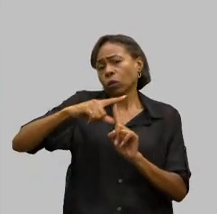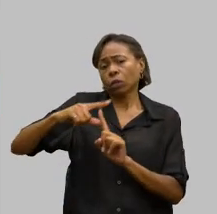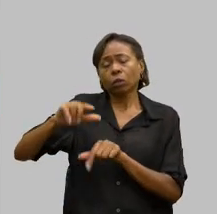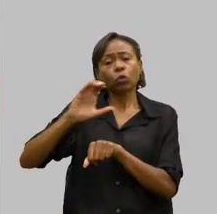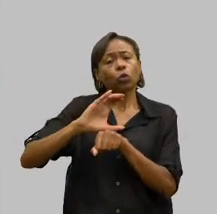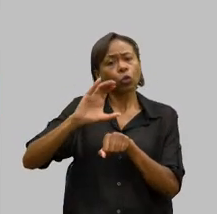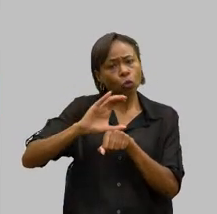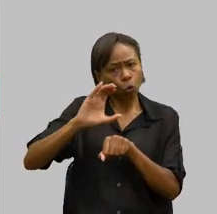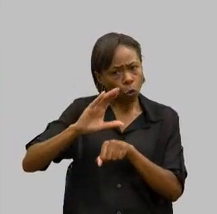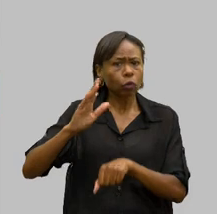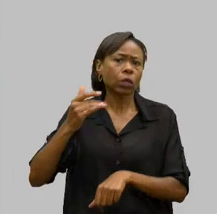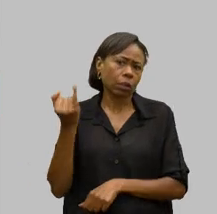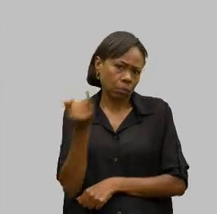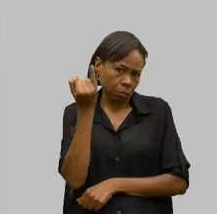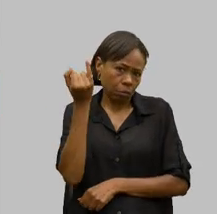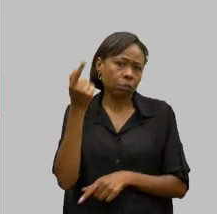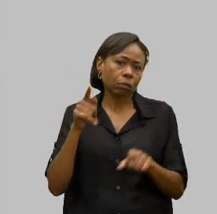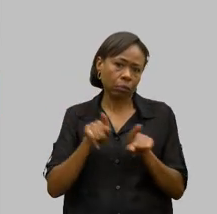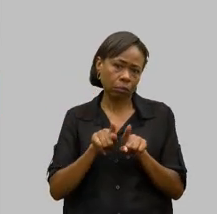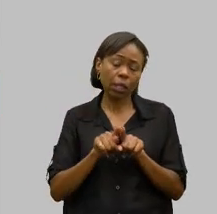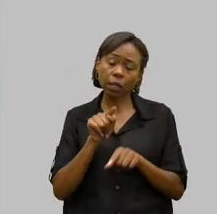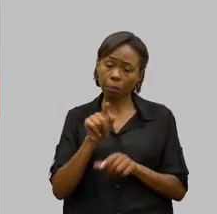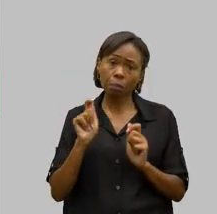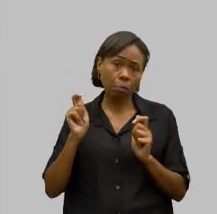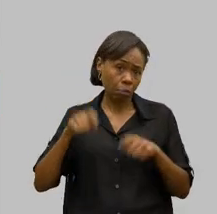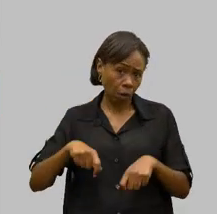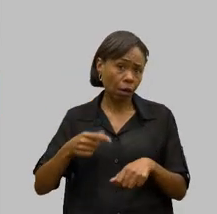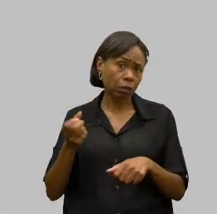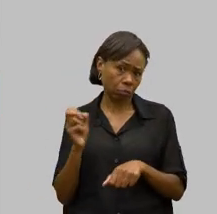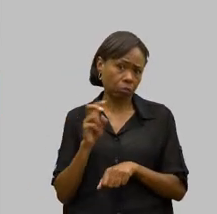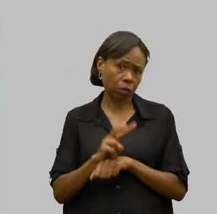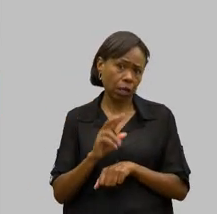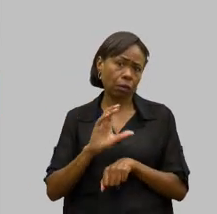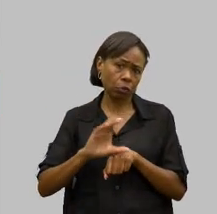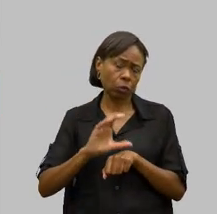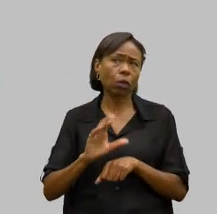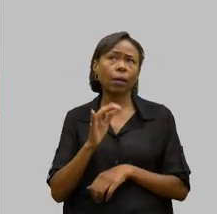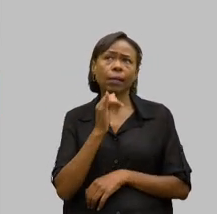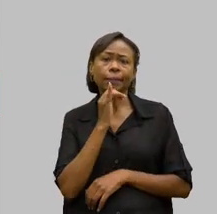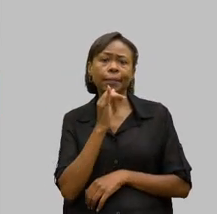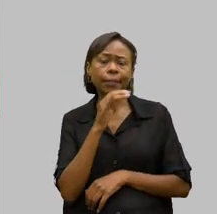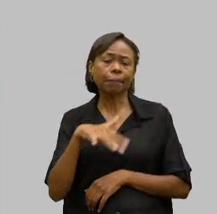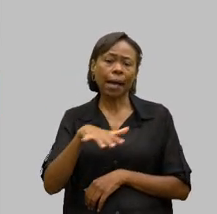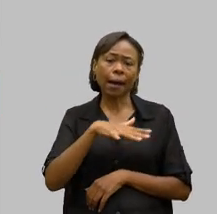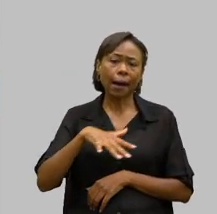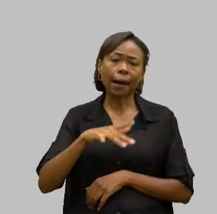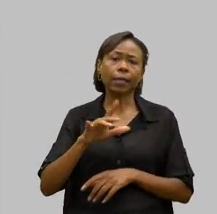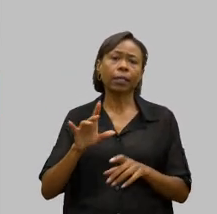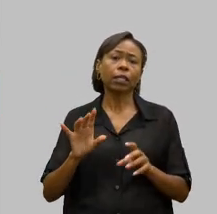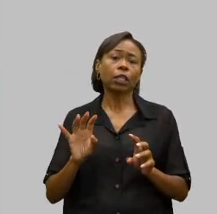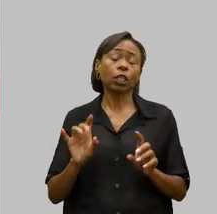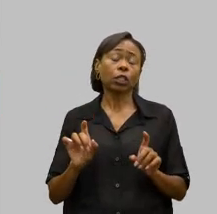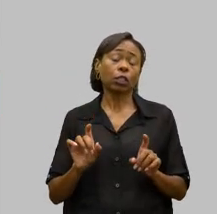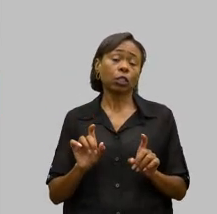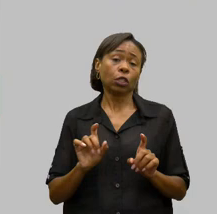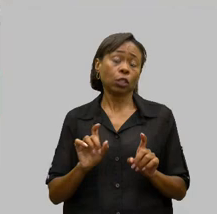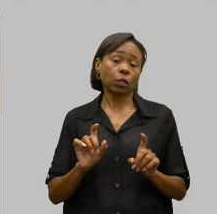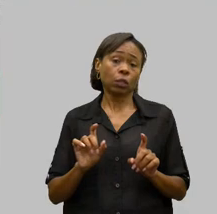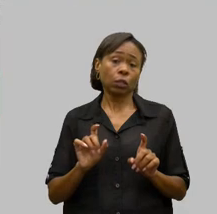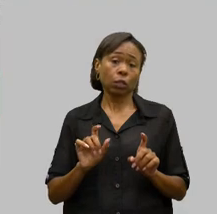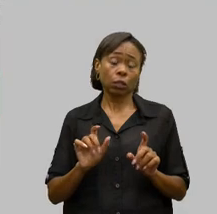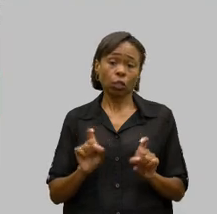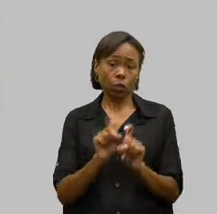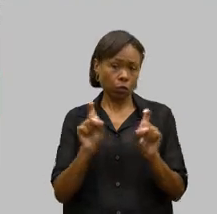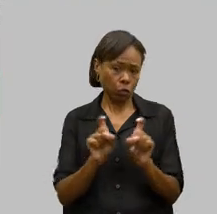importantes e que devem e que eles possam fazer. Como, por exemplo, cursos na área de informática que estão em alta e que têm